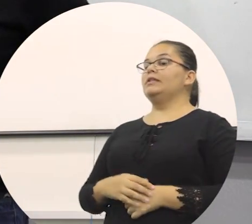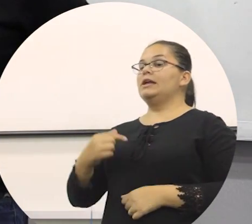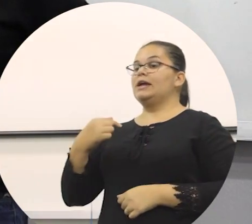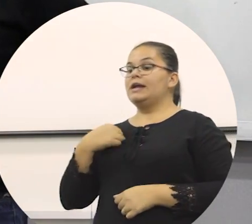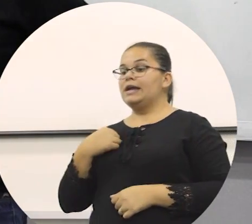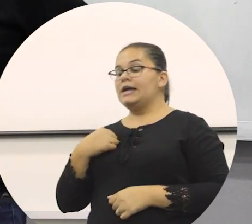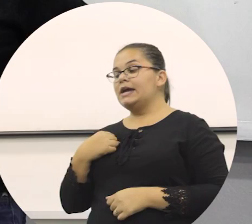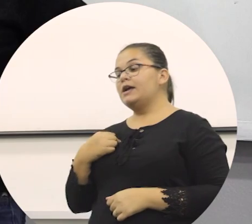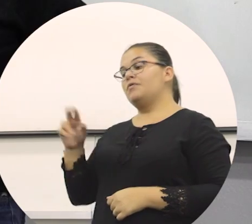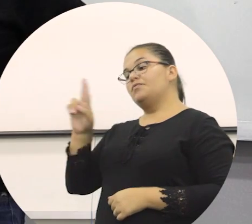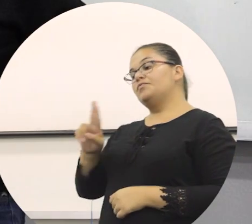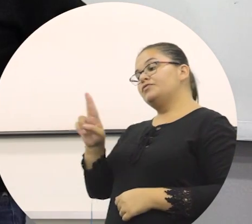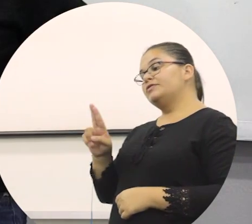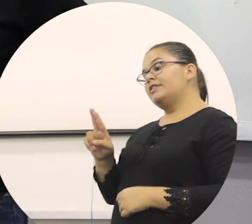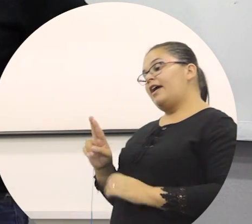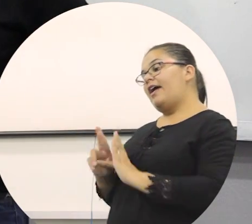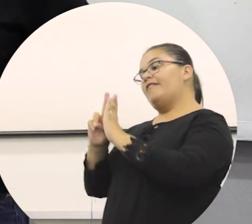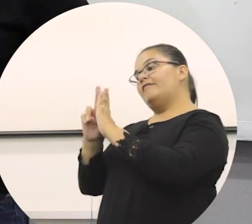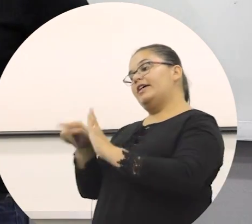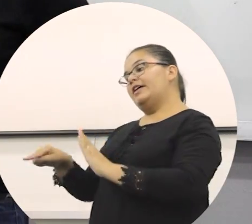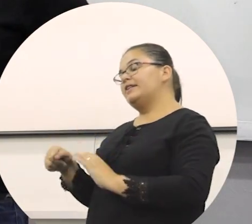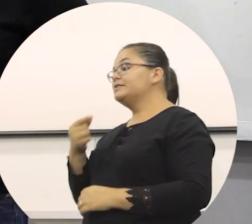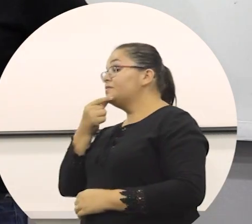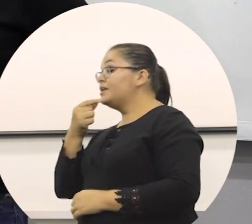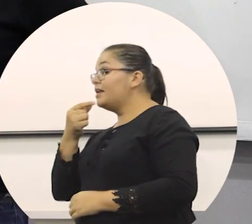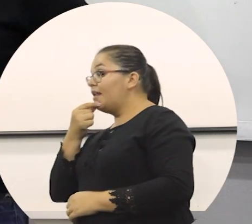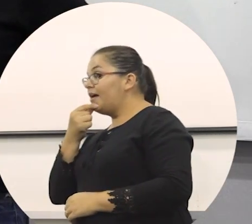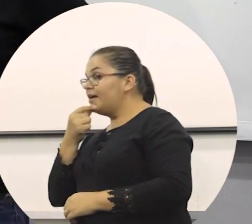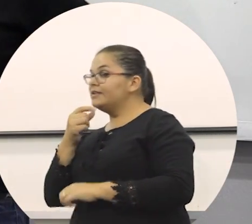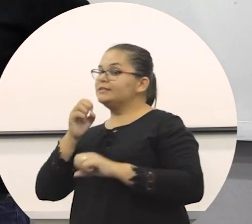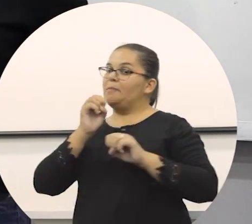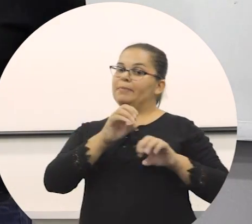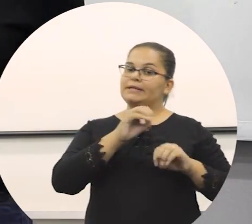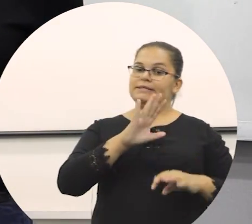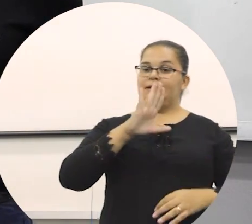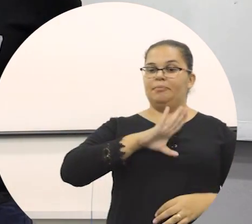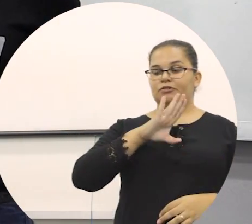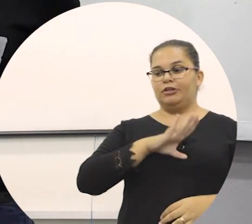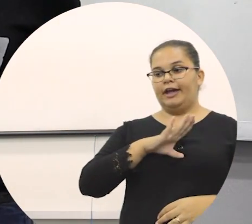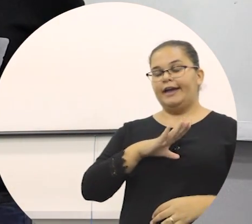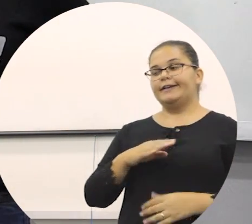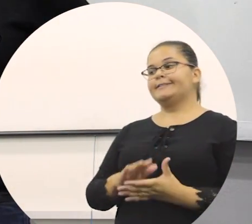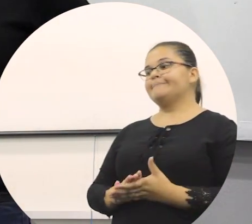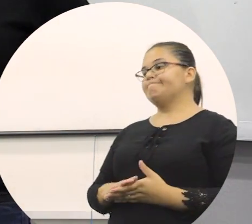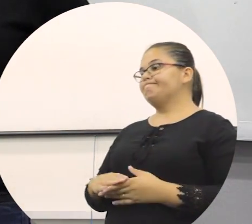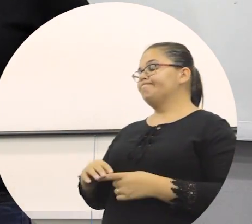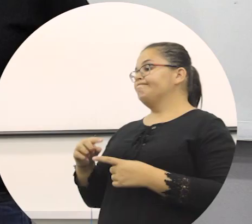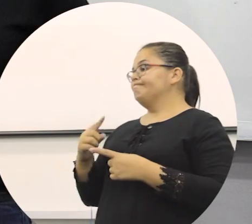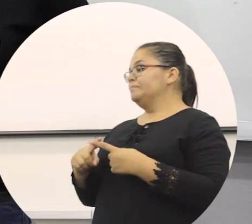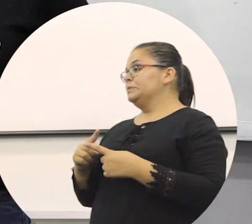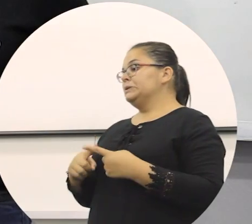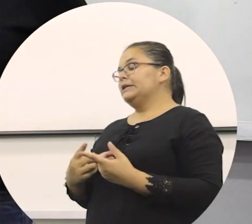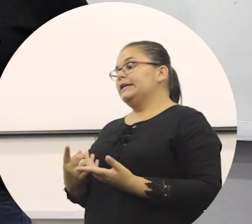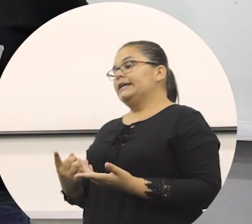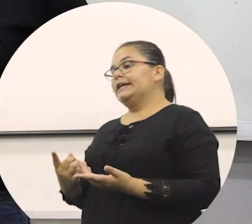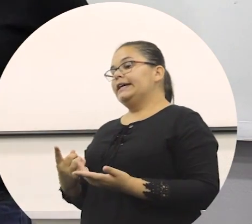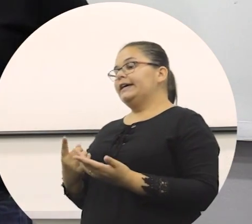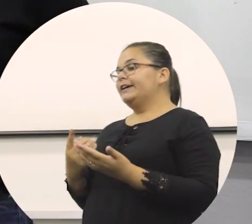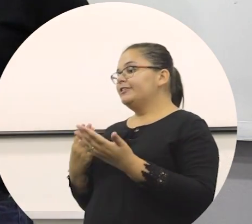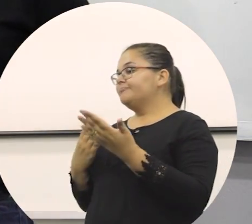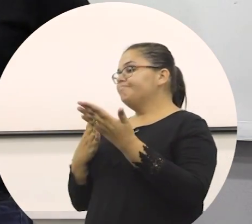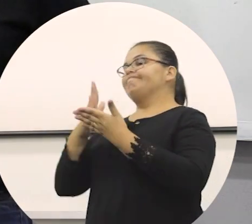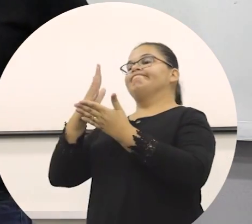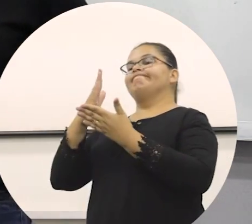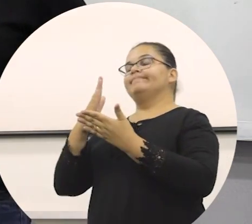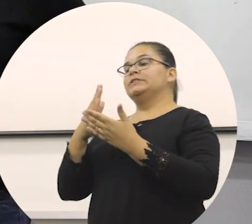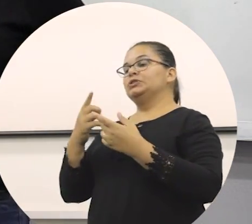língua inglesa, porque os fracassos são enormes em relação à aquisição de língua com o